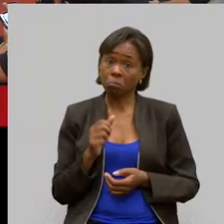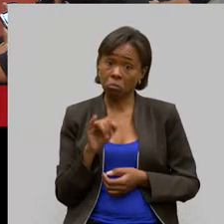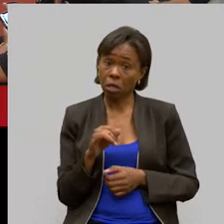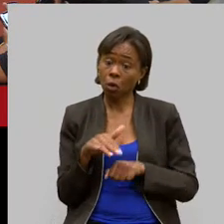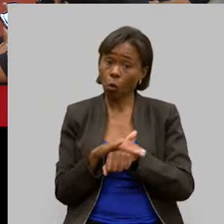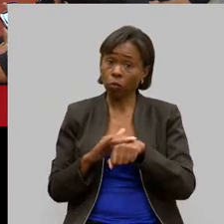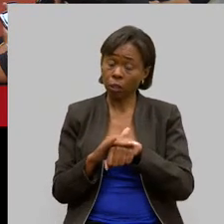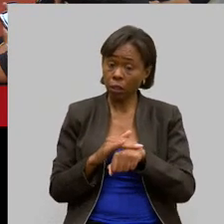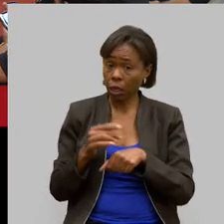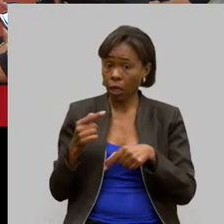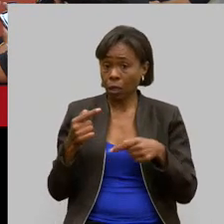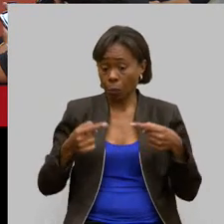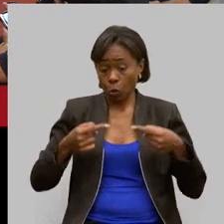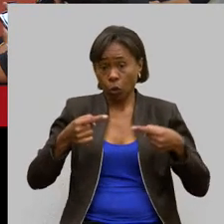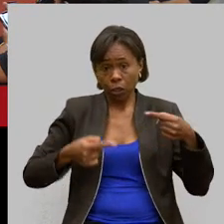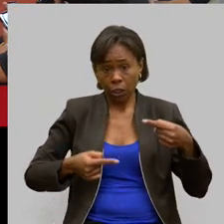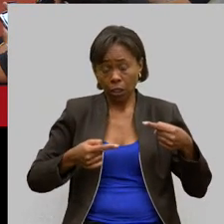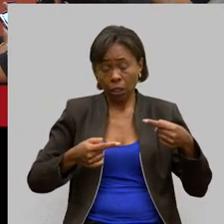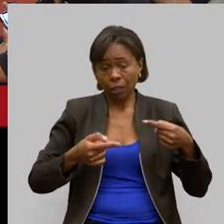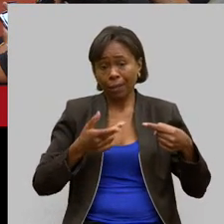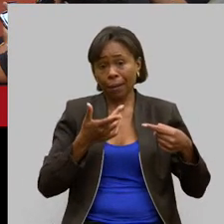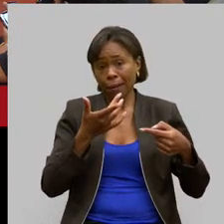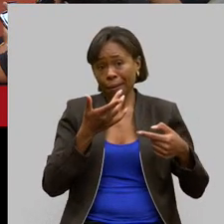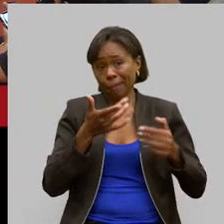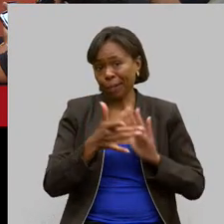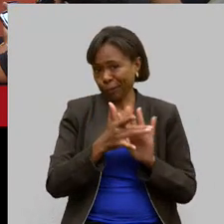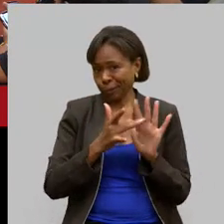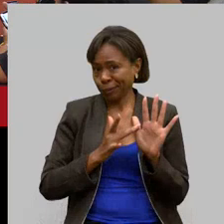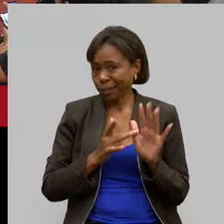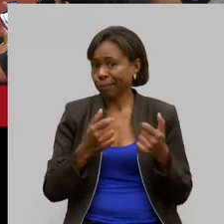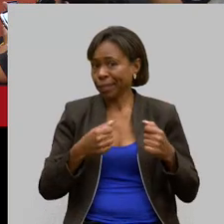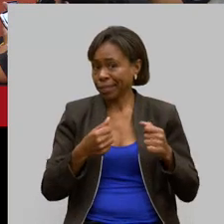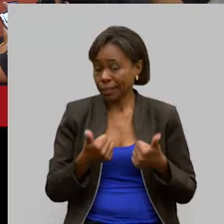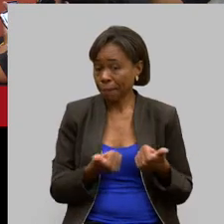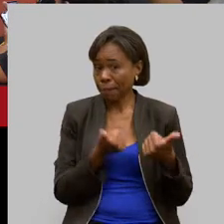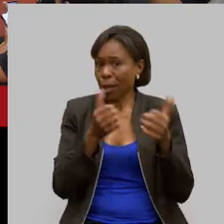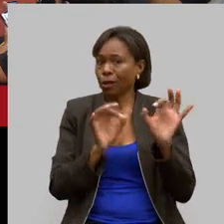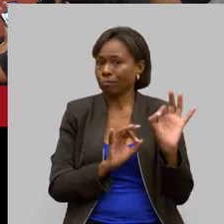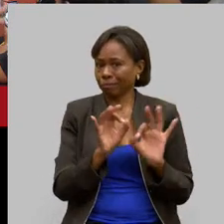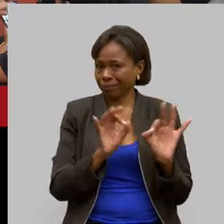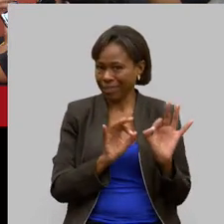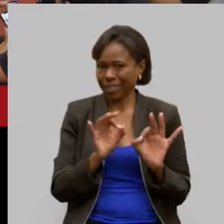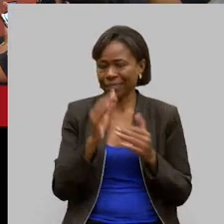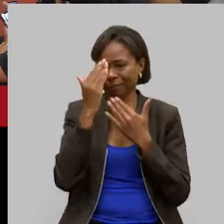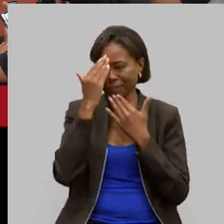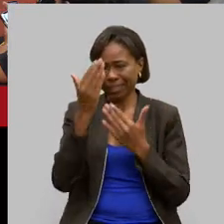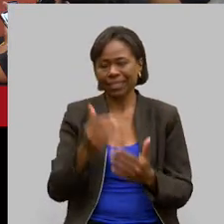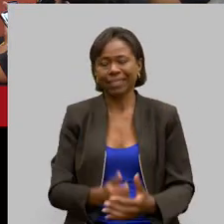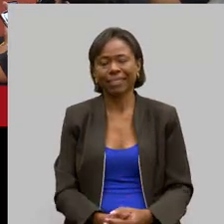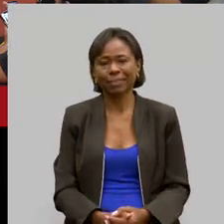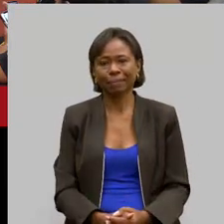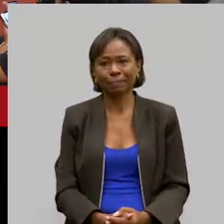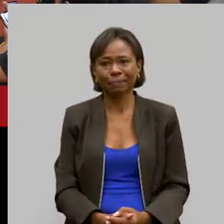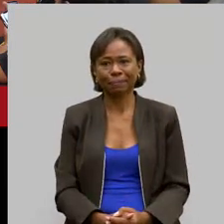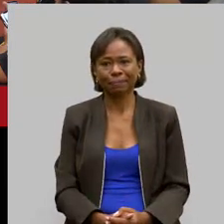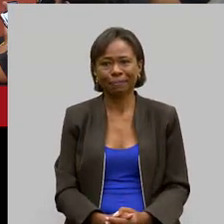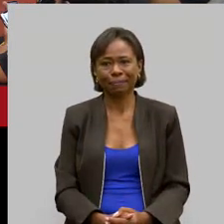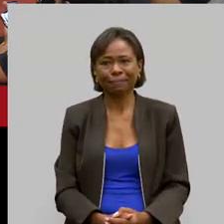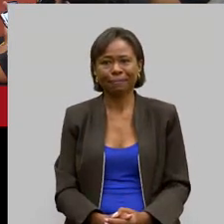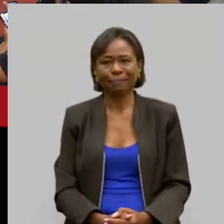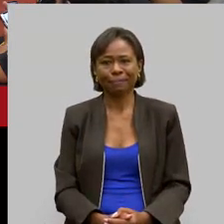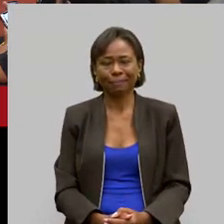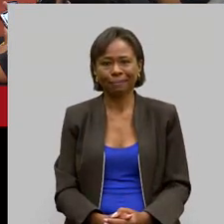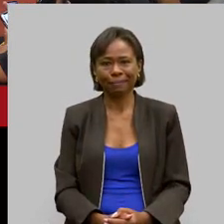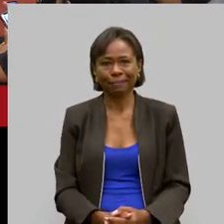política da pessoa com deficiência que nós temos que melhorar e elaborar também obrigada e muito obrigado